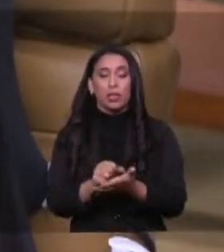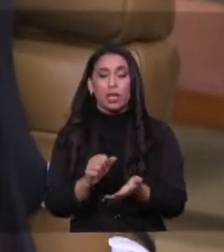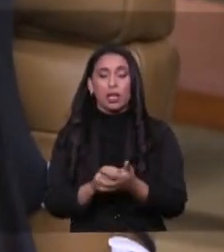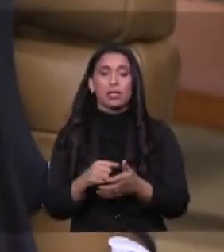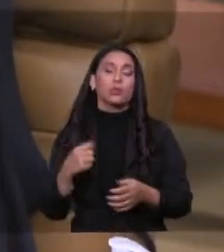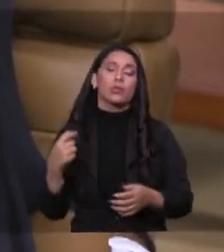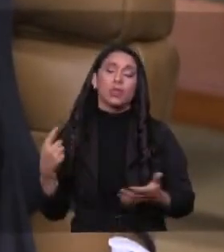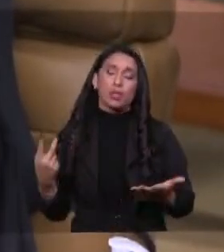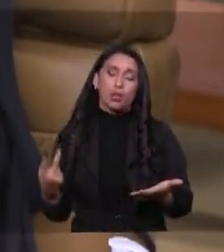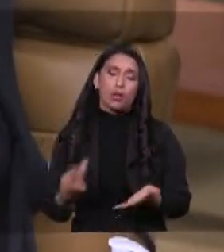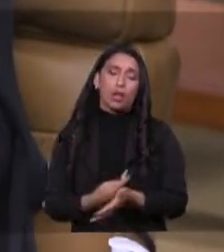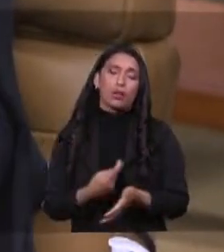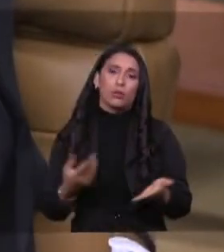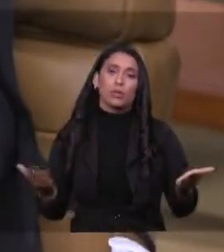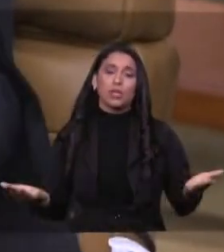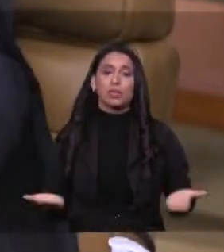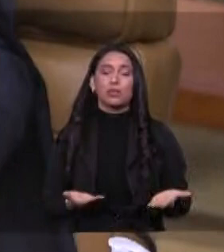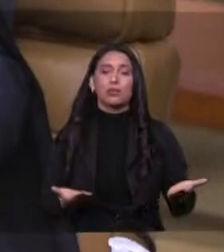hoje.